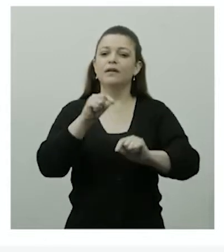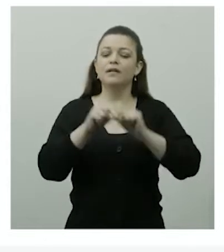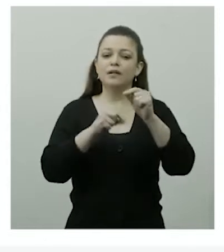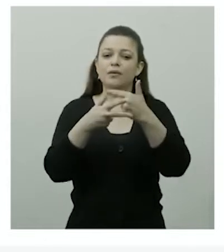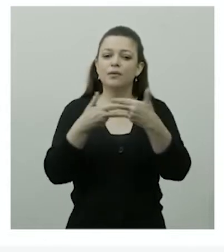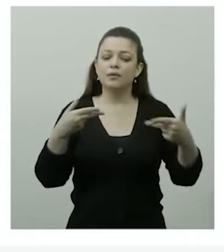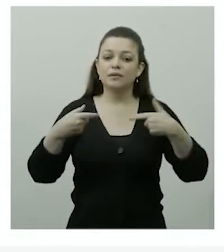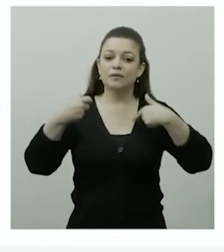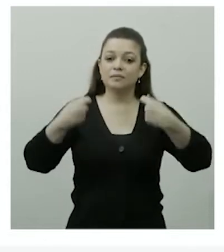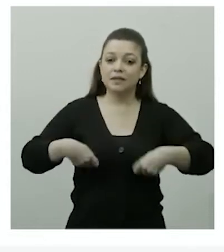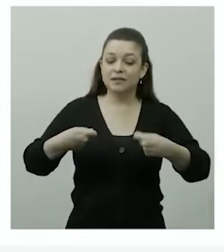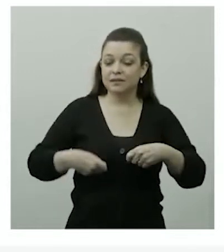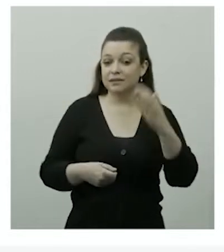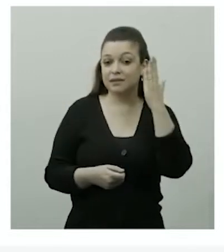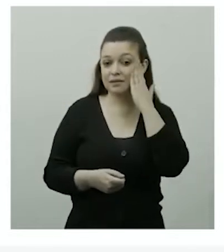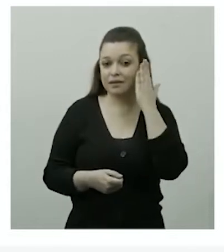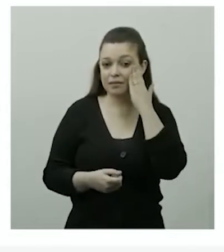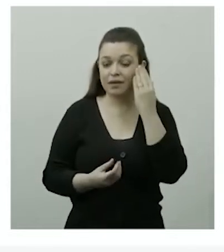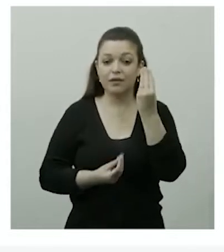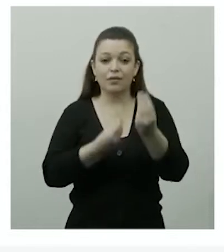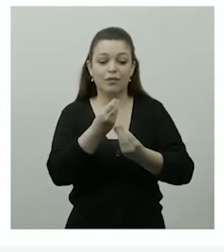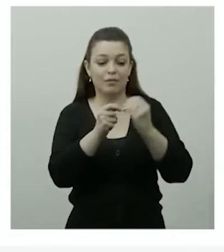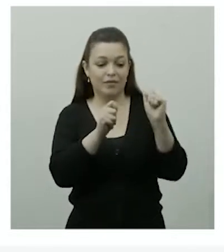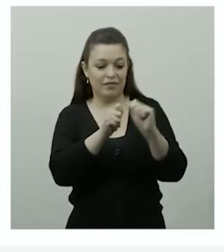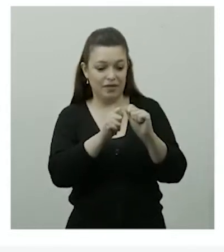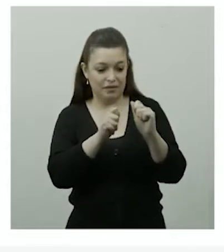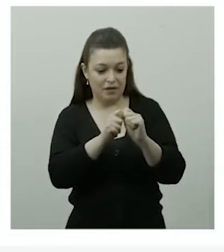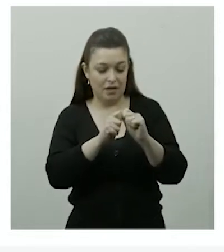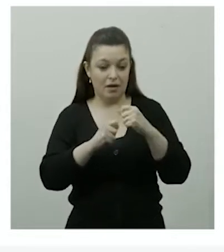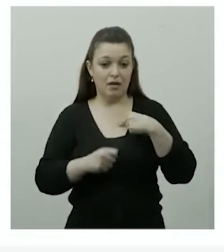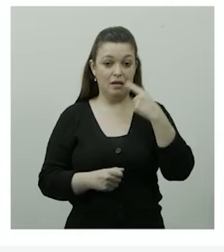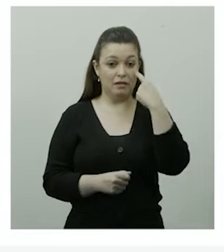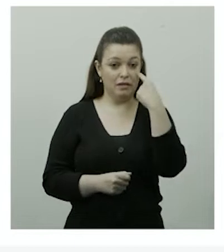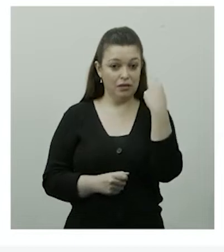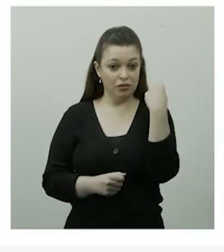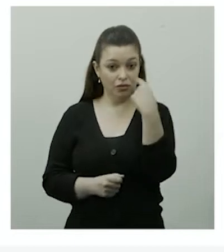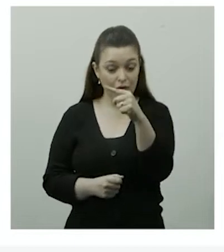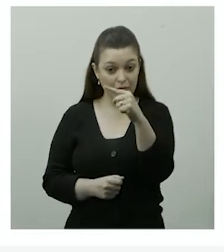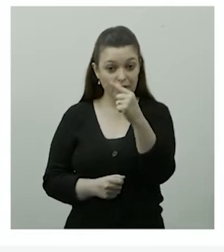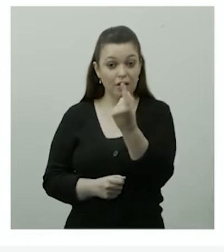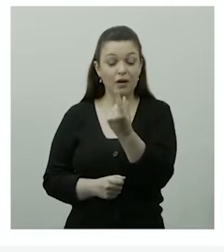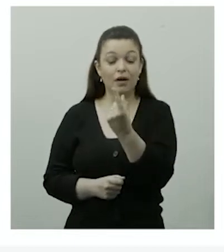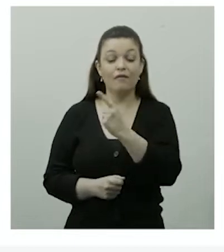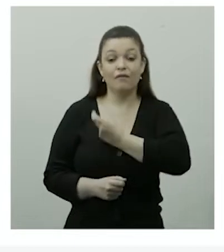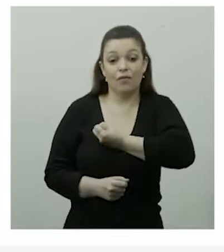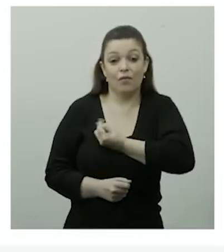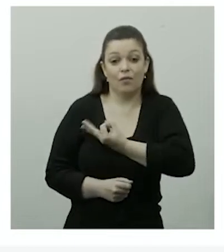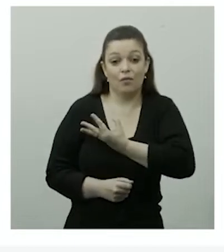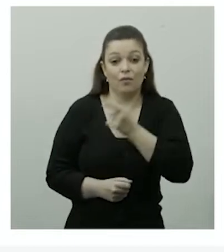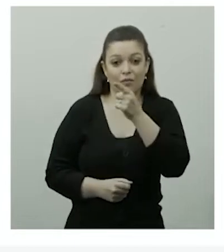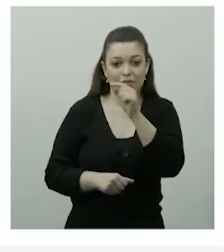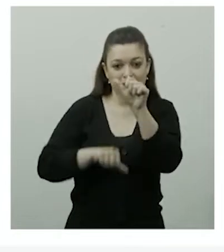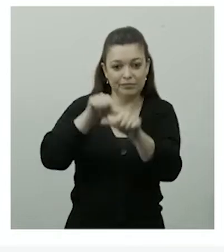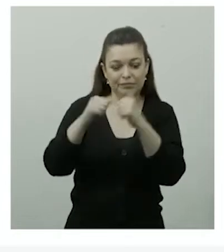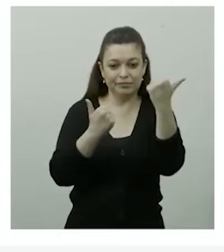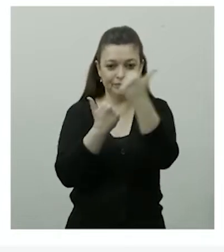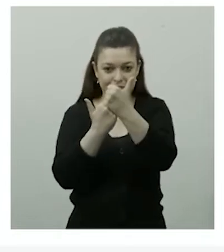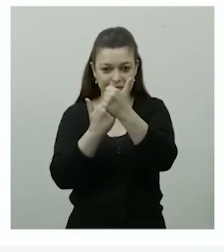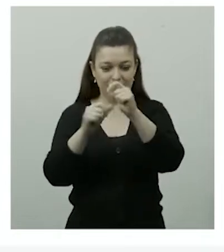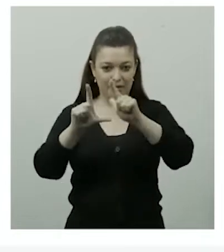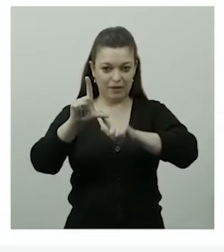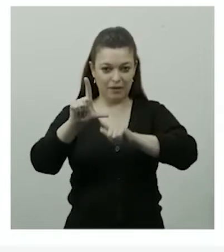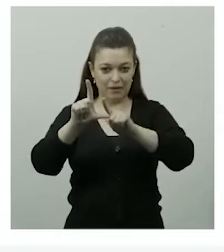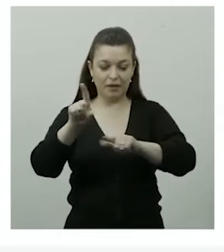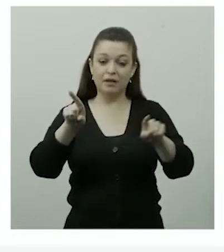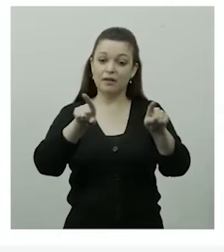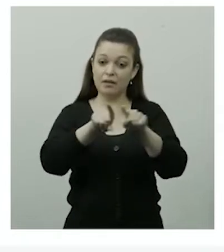gente precisa saber? Precisamos, então, descobrir o valor da incógnita e também resolver